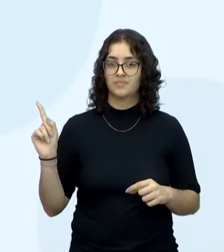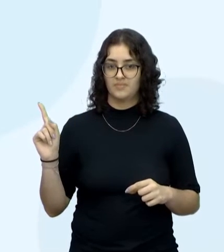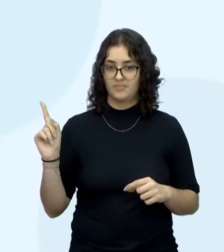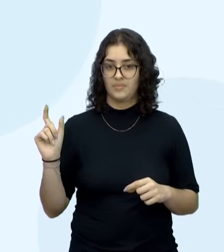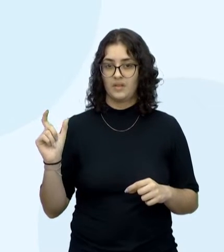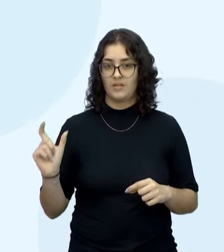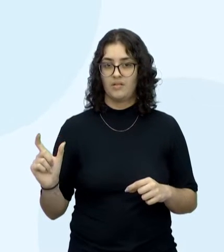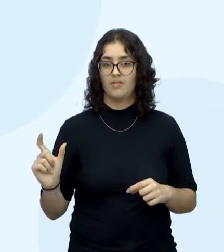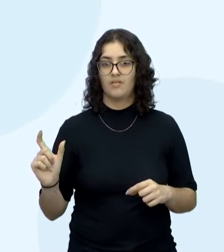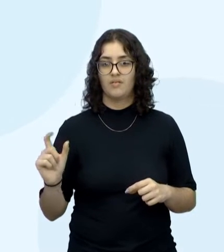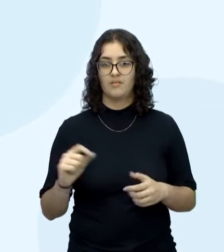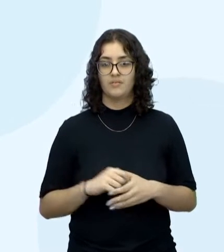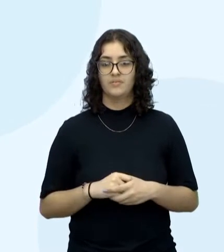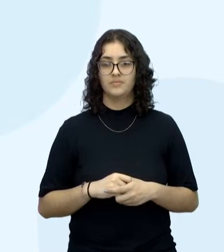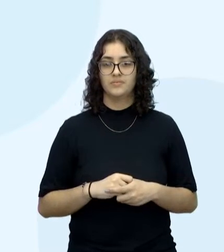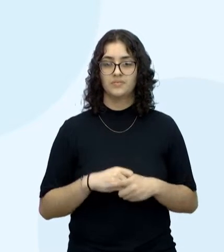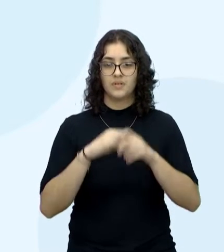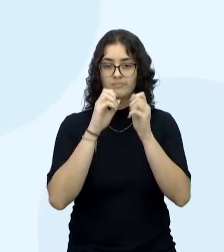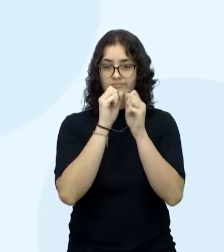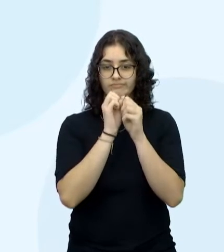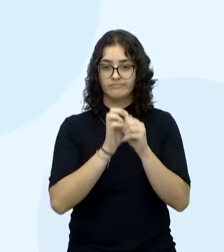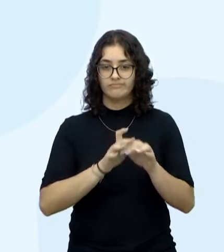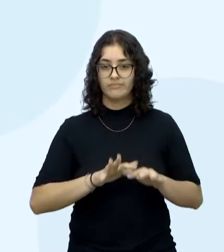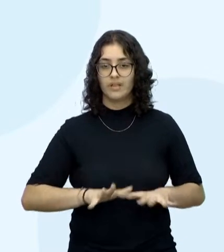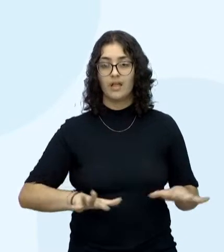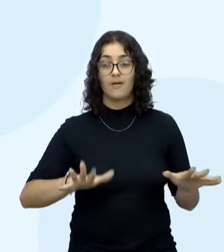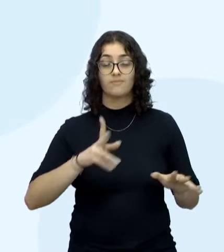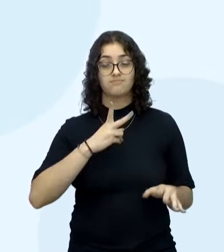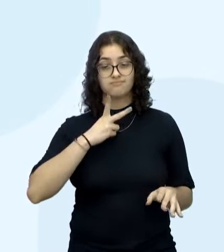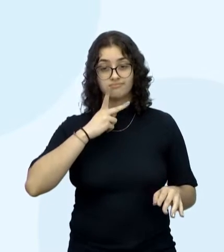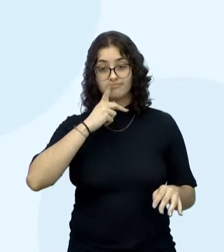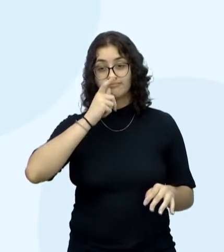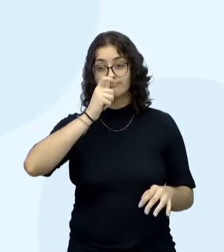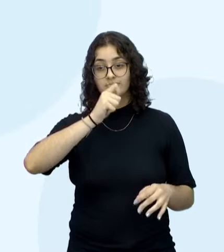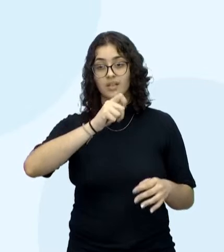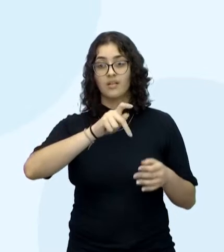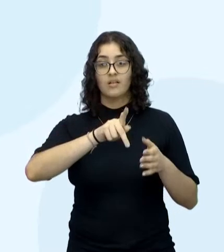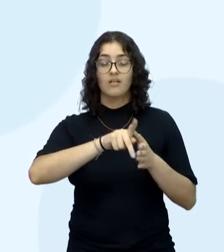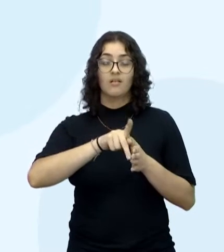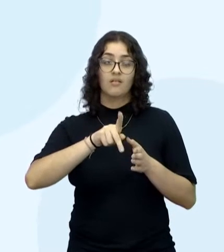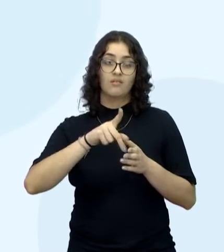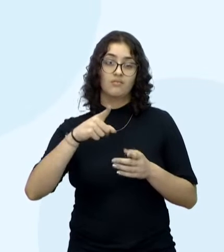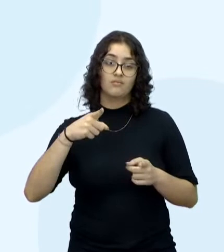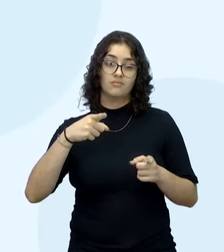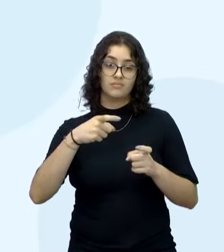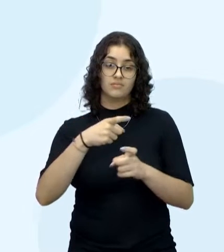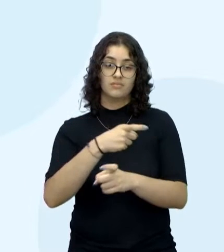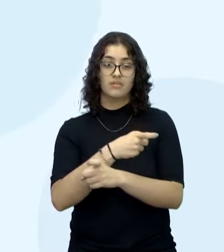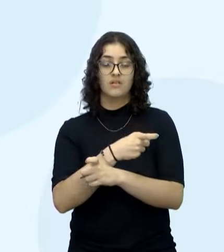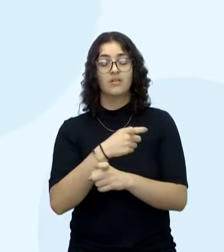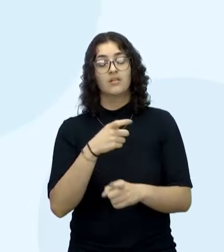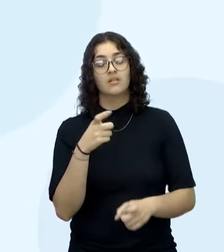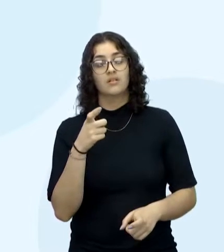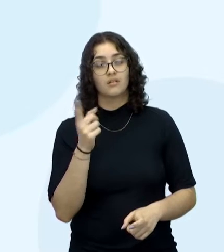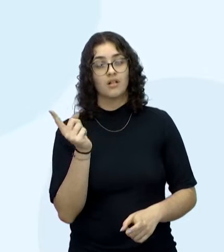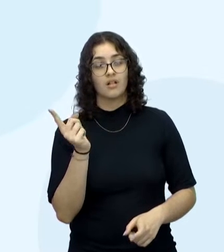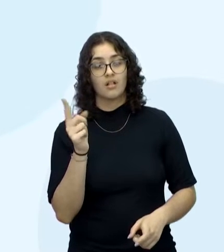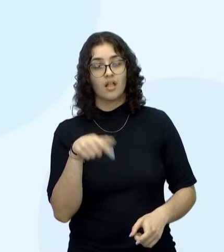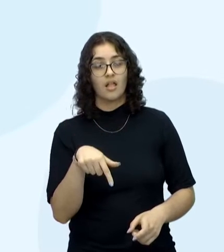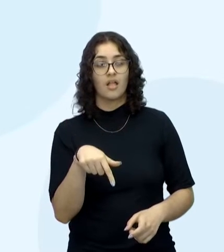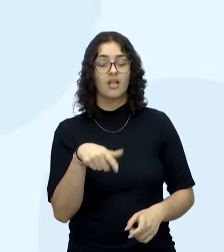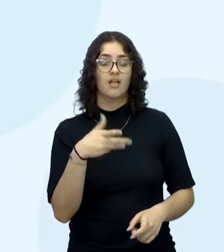eutrofização, né? Então, a proliferação muito alta, né, de algas e micro-organismos, né,